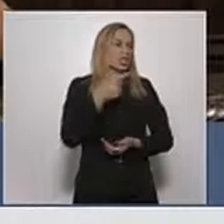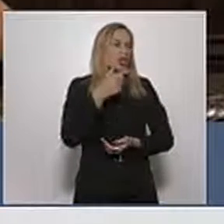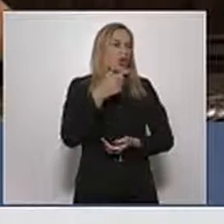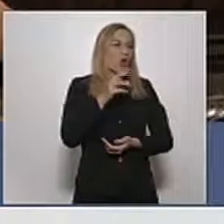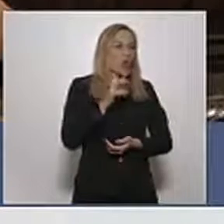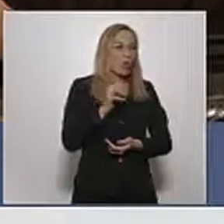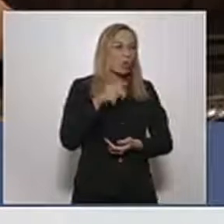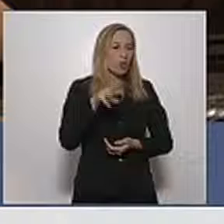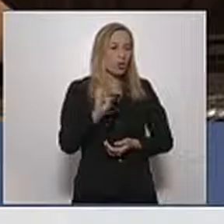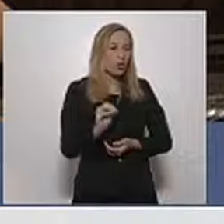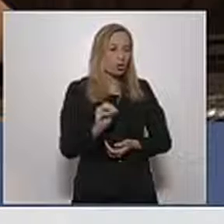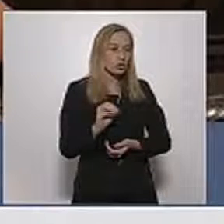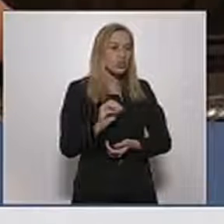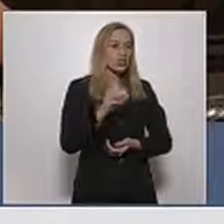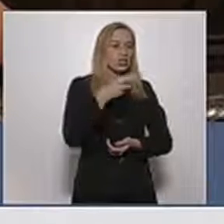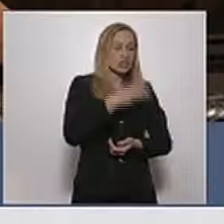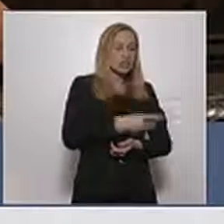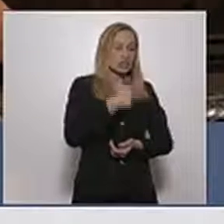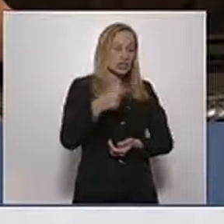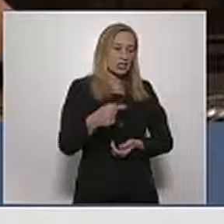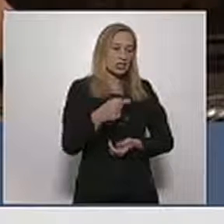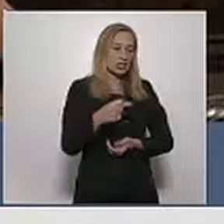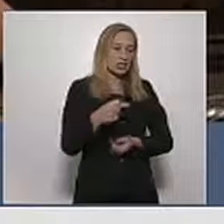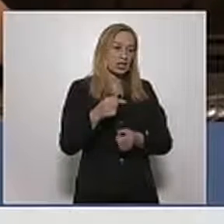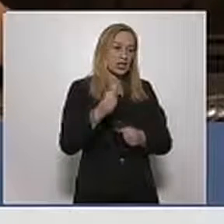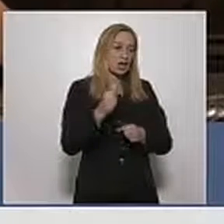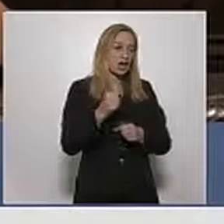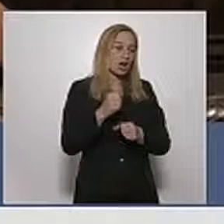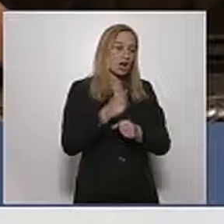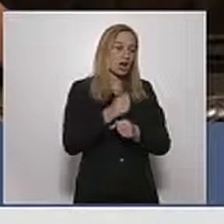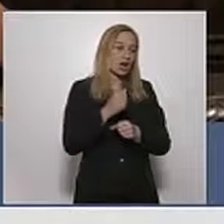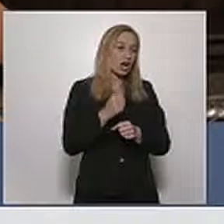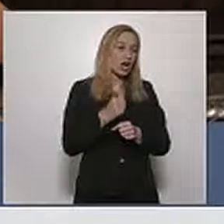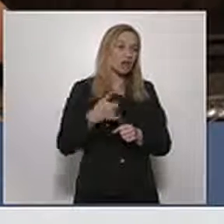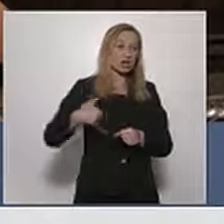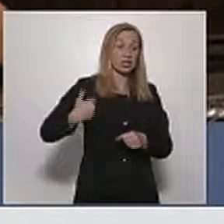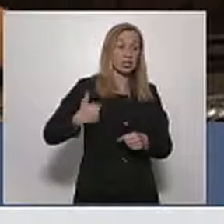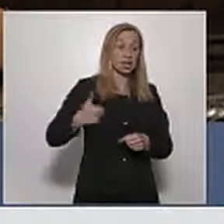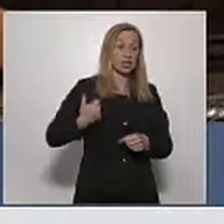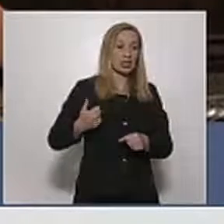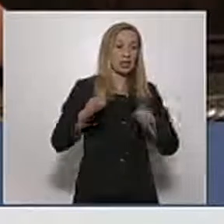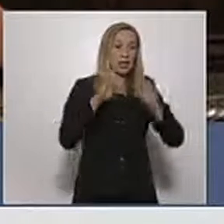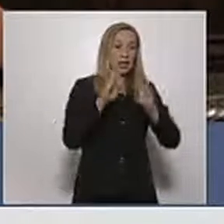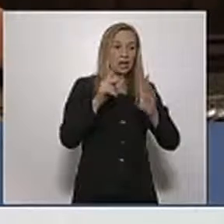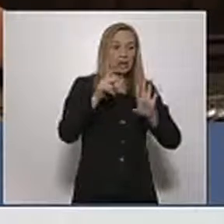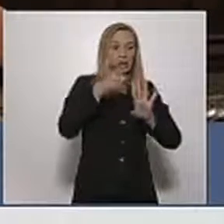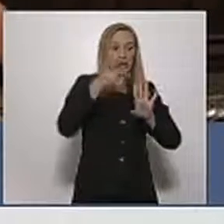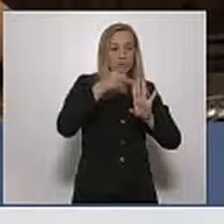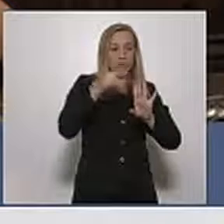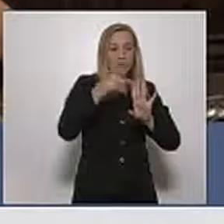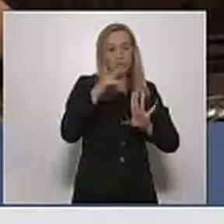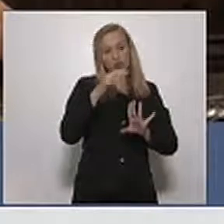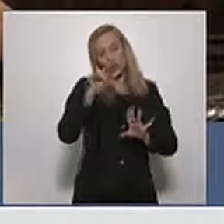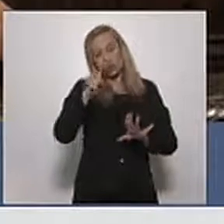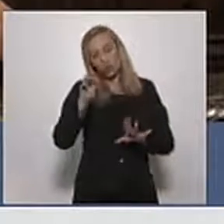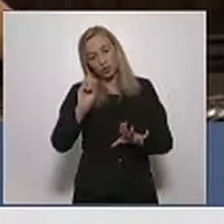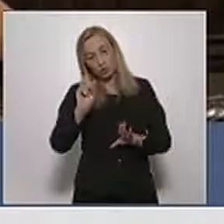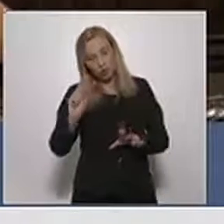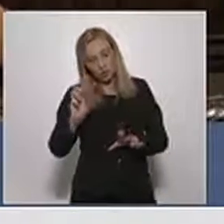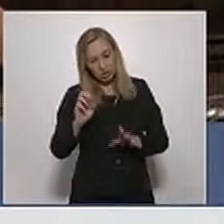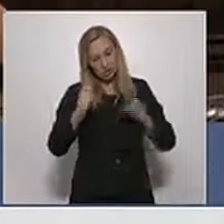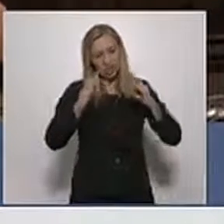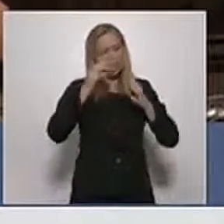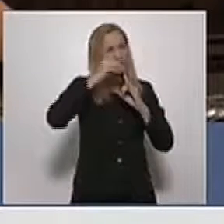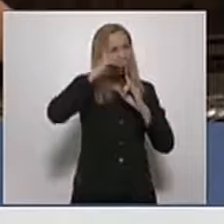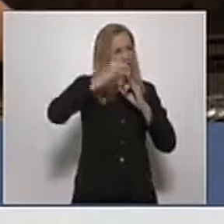anos, que era porteiro da Fiocruz. Rômulo não era traficante, Rômulo não era vagabundo, como diversos deputados aqui